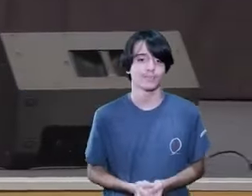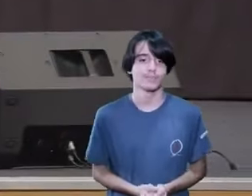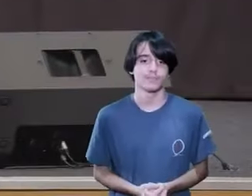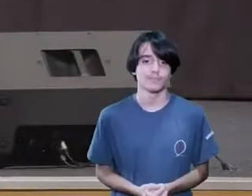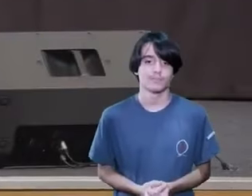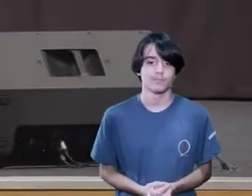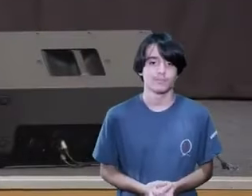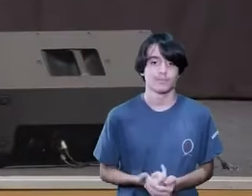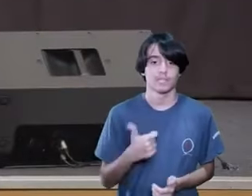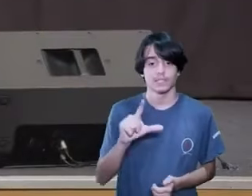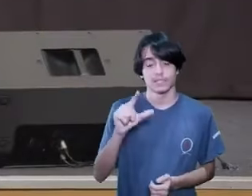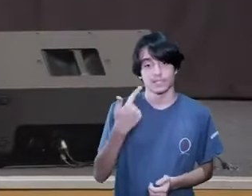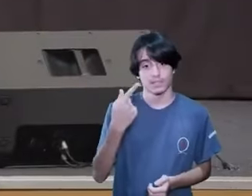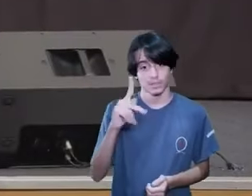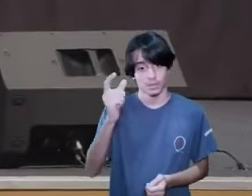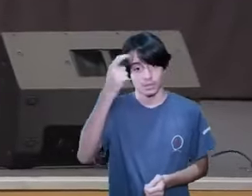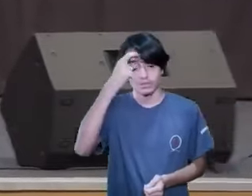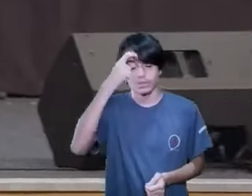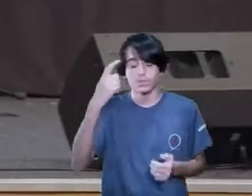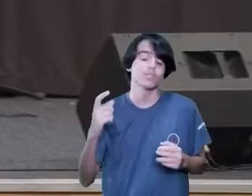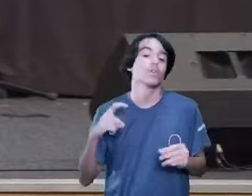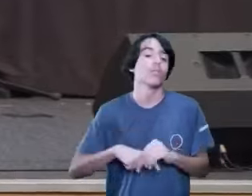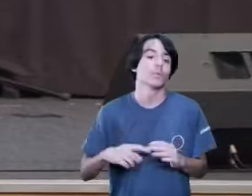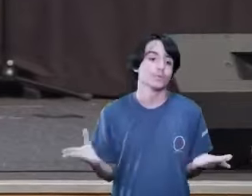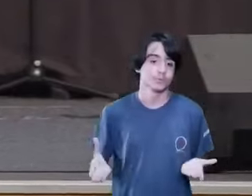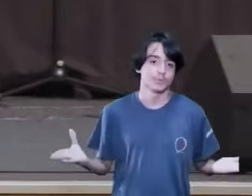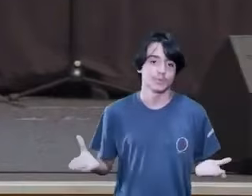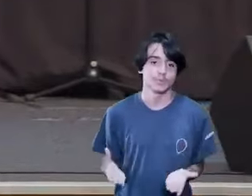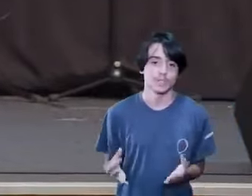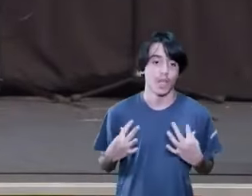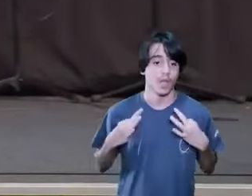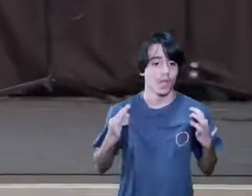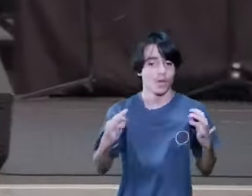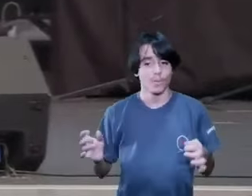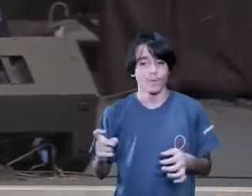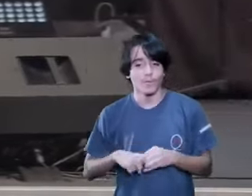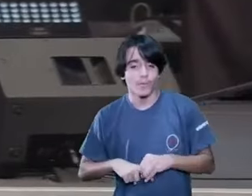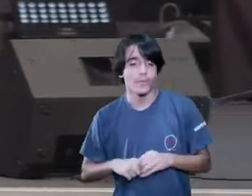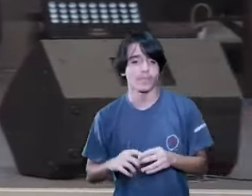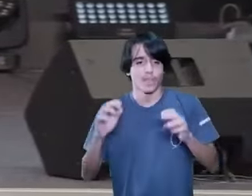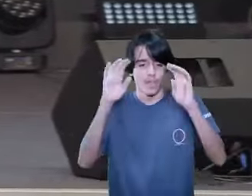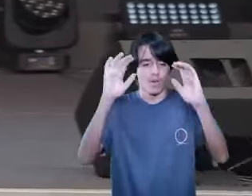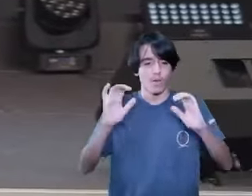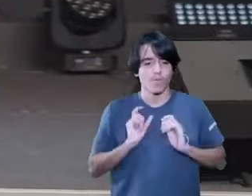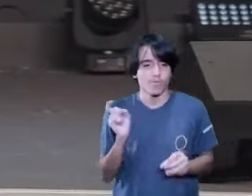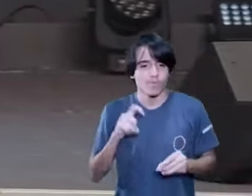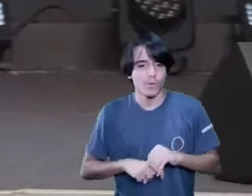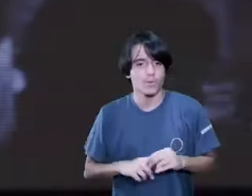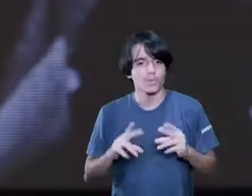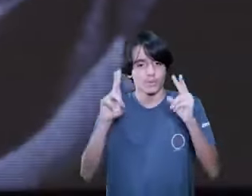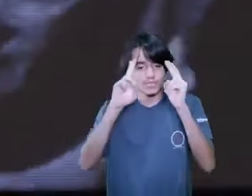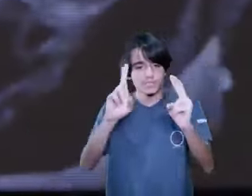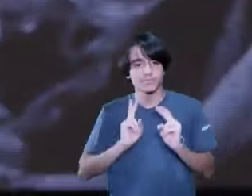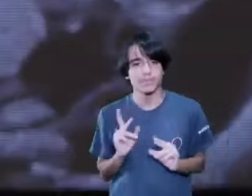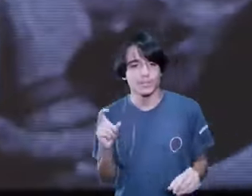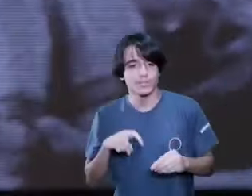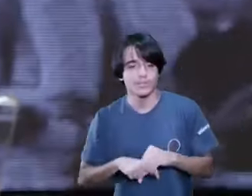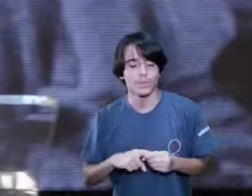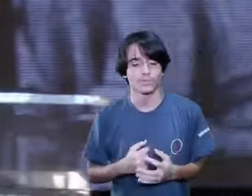Que teu juízo volte hoje. A roupa volta, a honra volta, o respeito